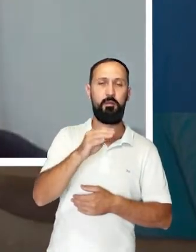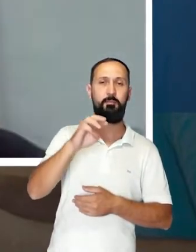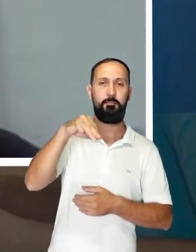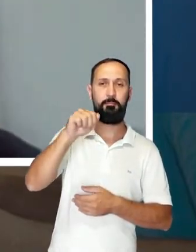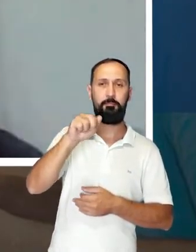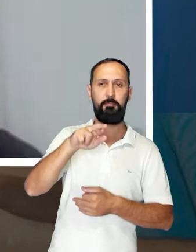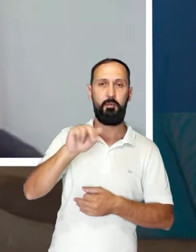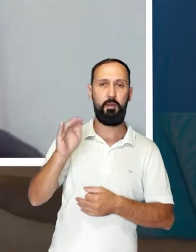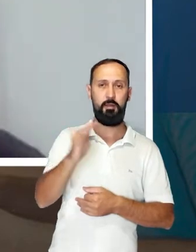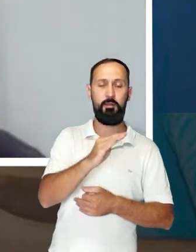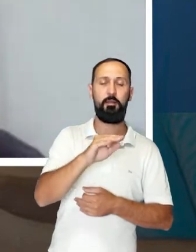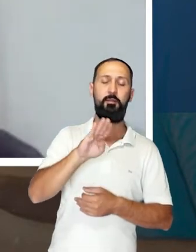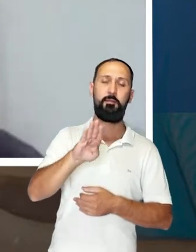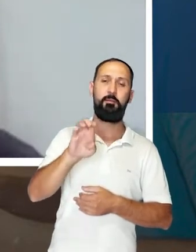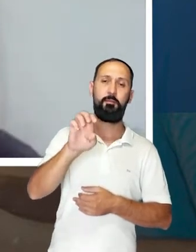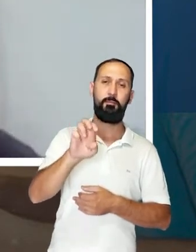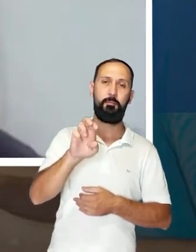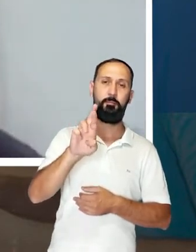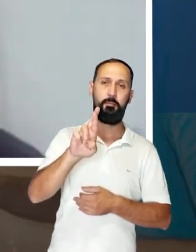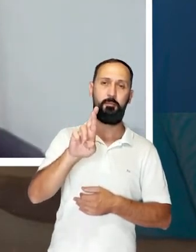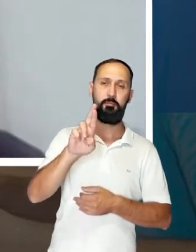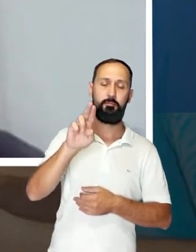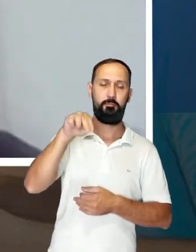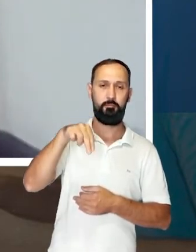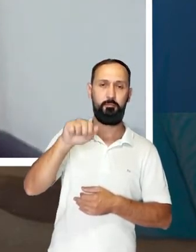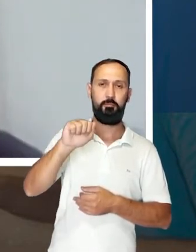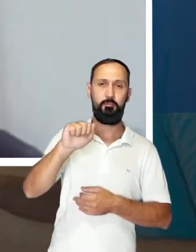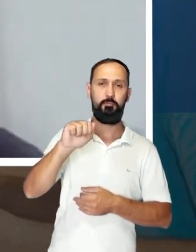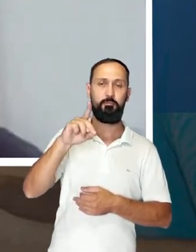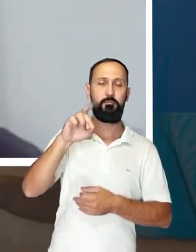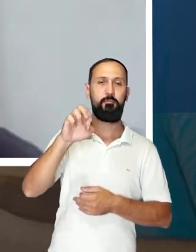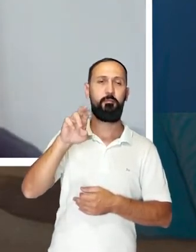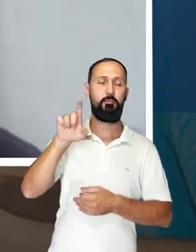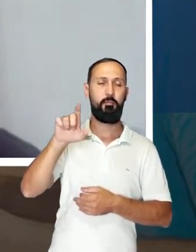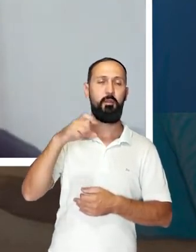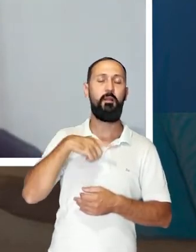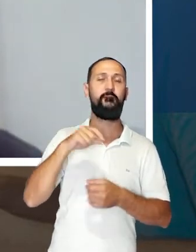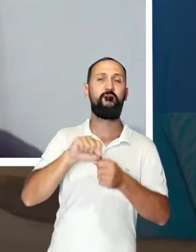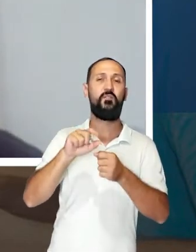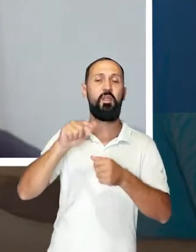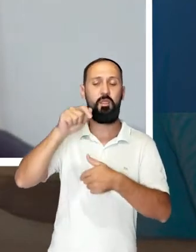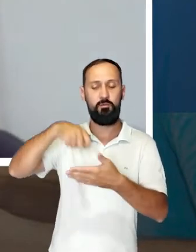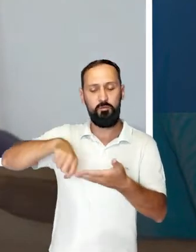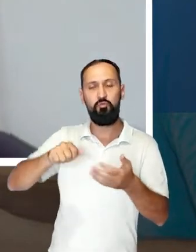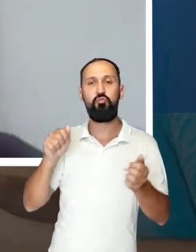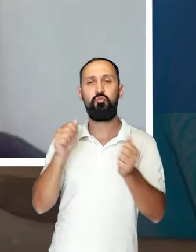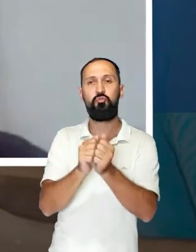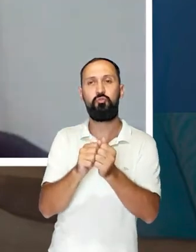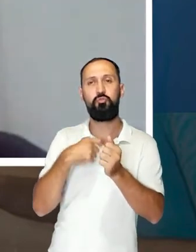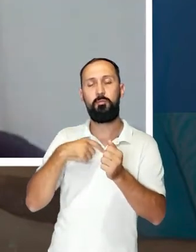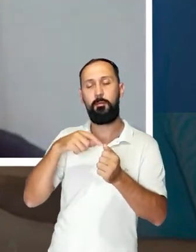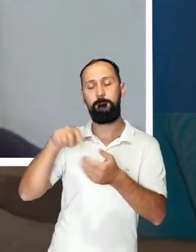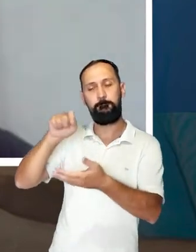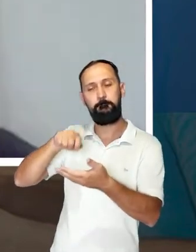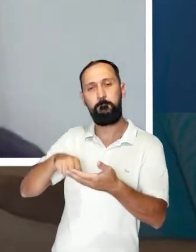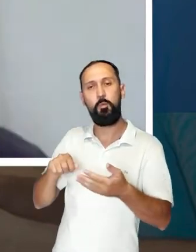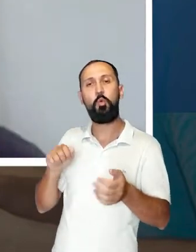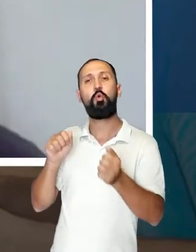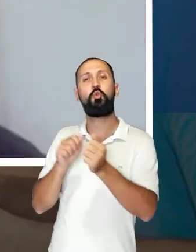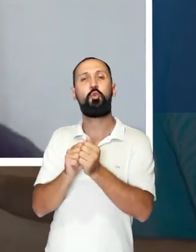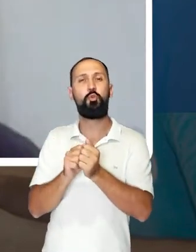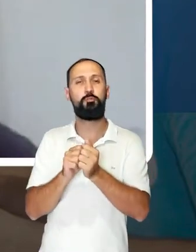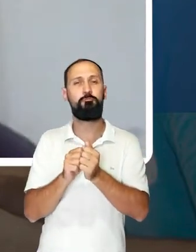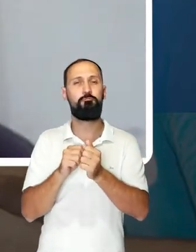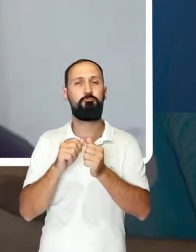Maria Bernadelli, que é uma pessoa que eu tenho o maior carinho, uma professora, e que ela fez uma coletânea em homenagem a uma